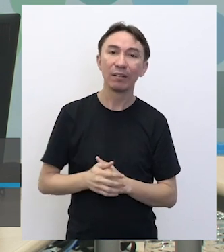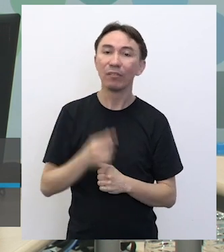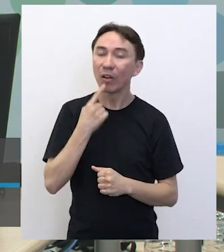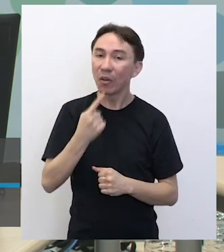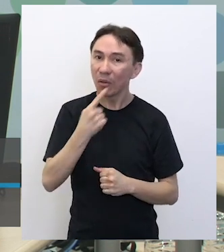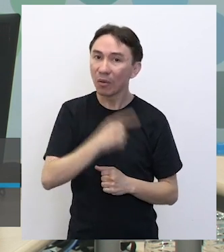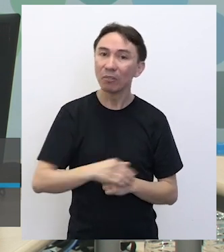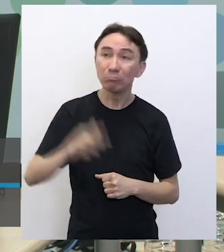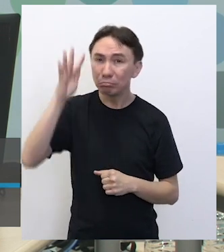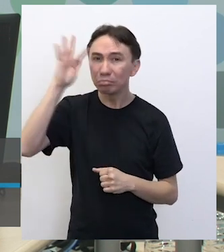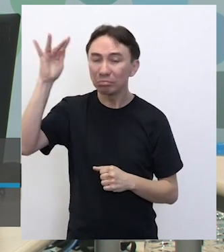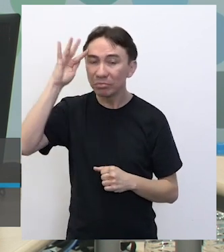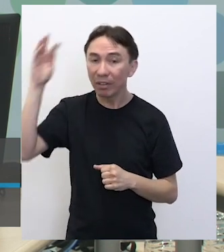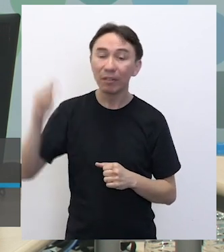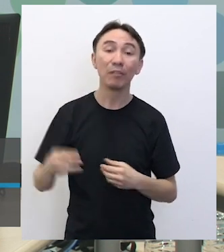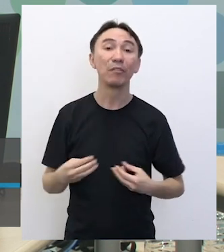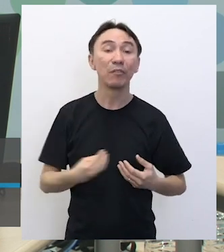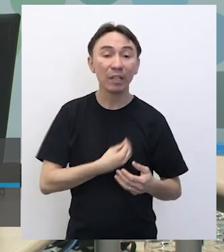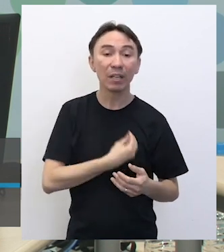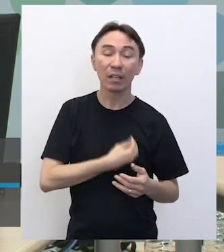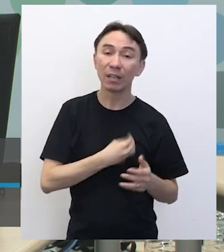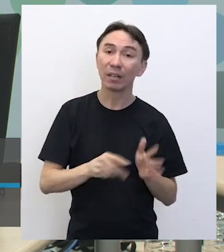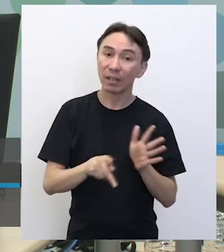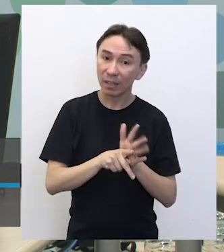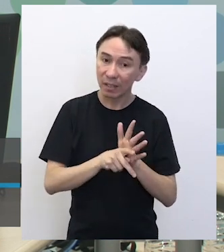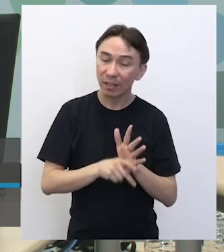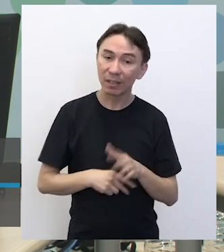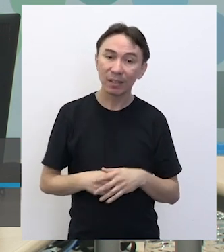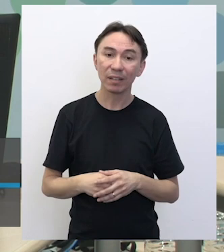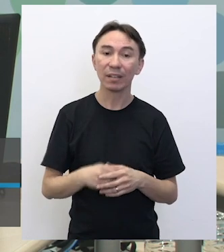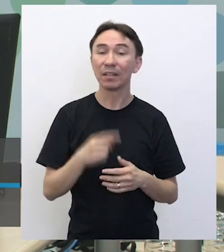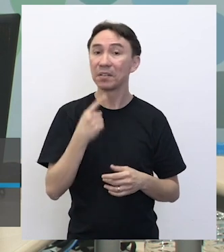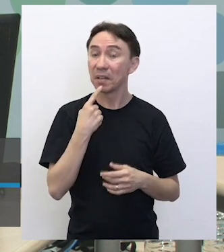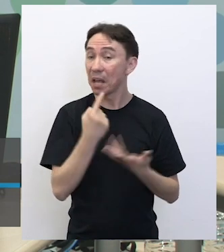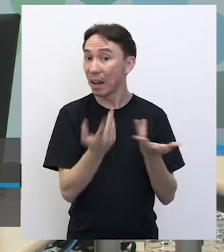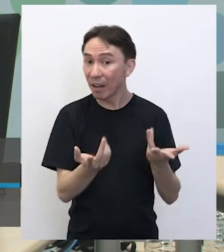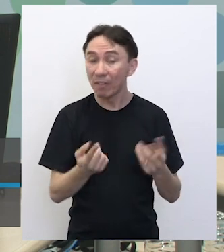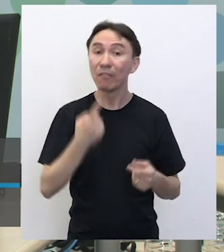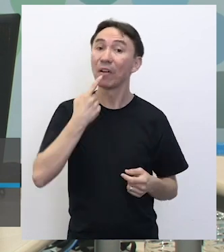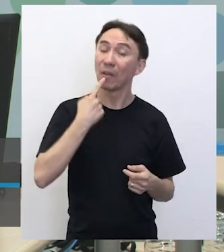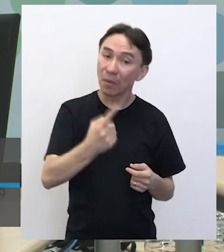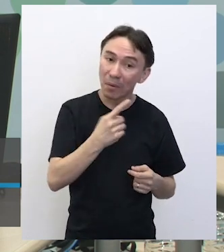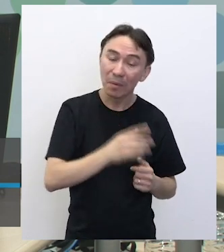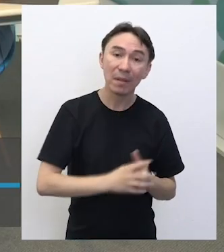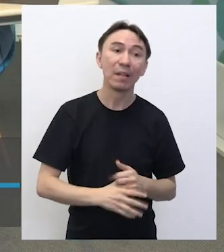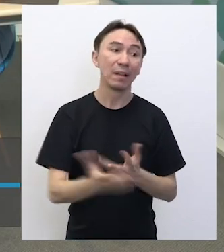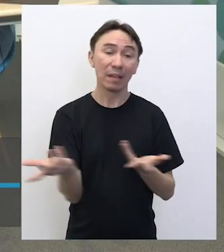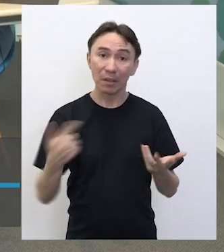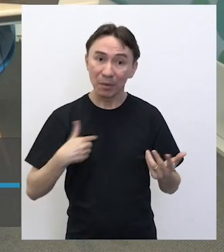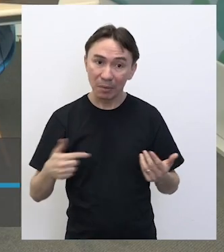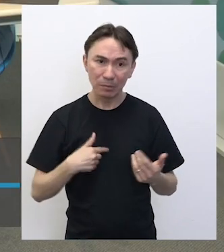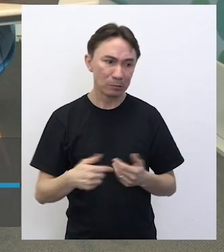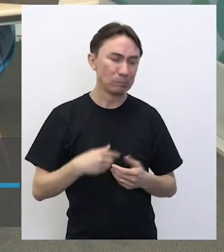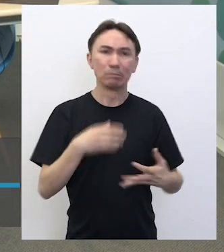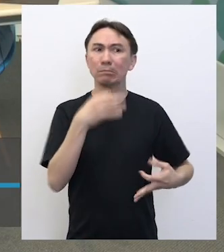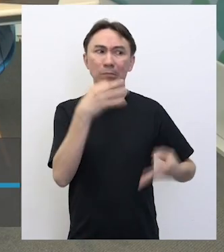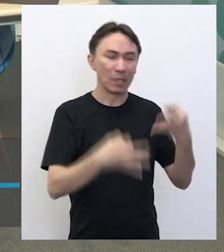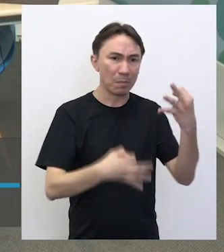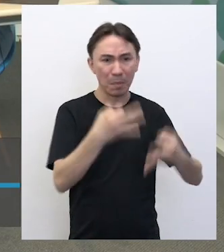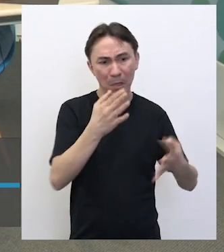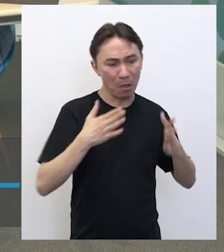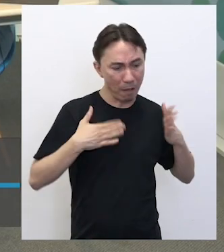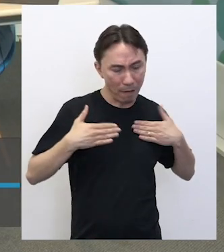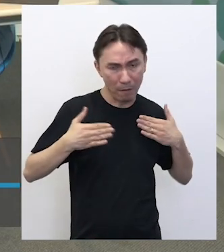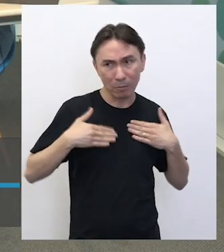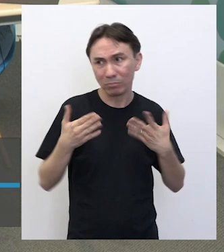A professora Iris citou mais do que julga minha van, filosofia. Né? Tá falando do Shakespeare. Shakespeare, né? Ser ou não ser,